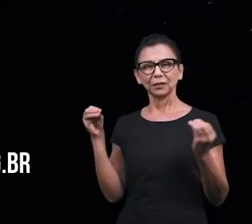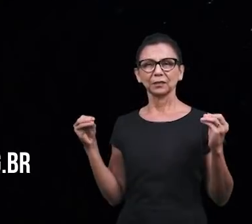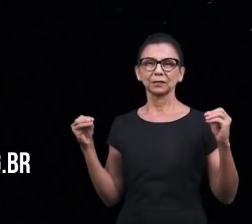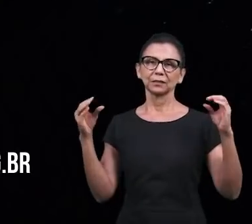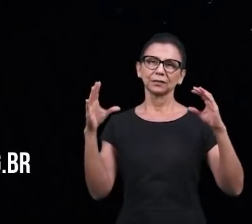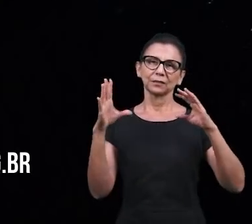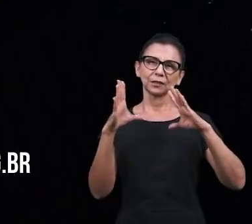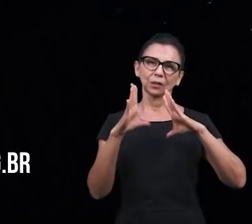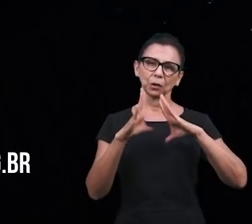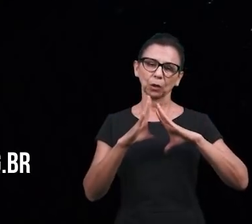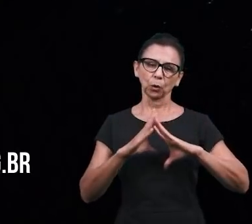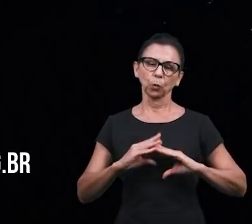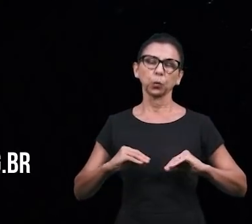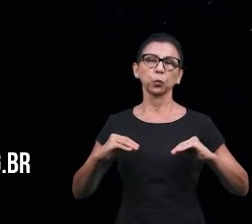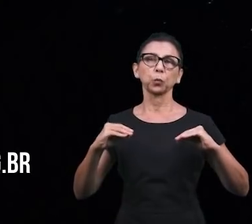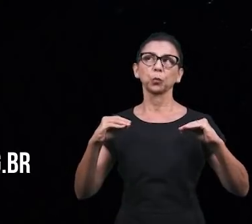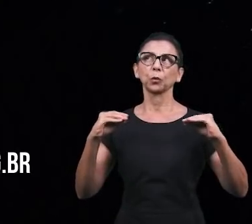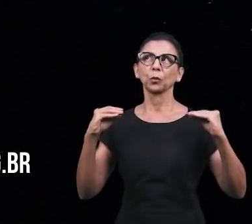alma,